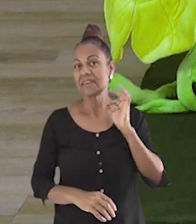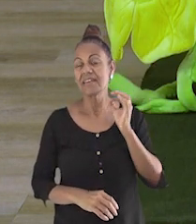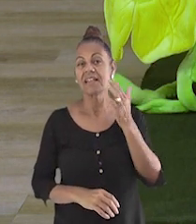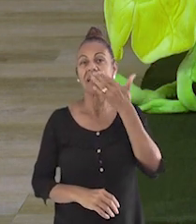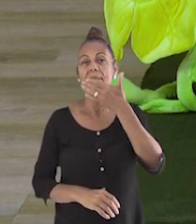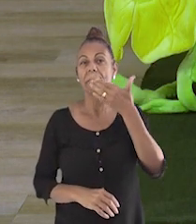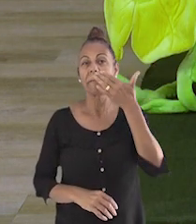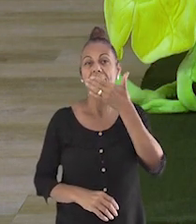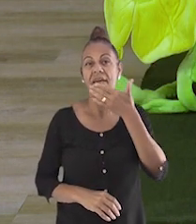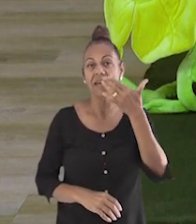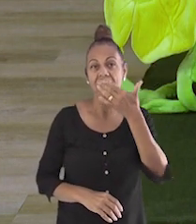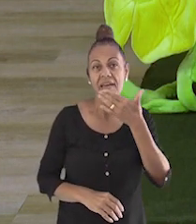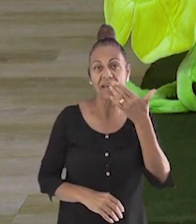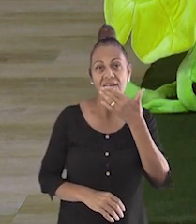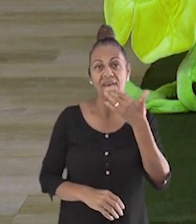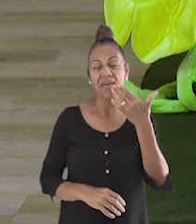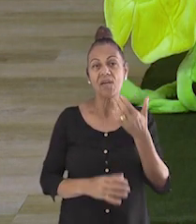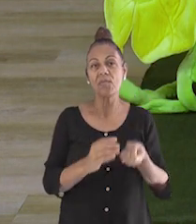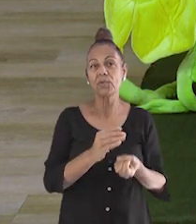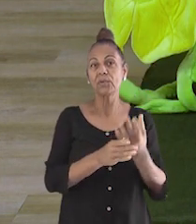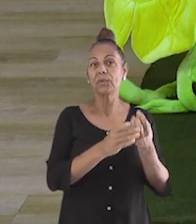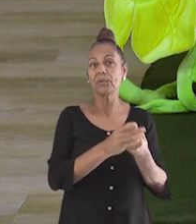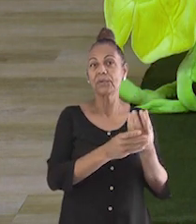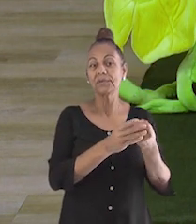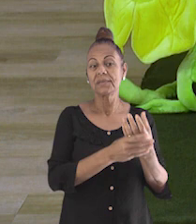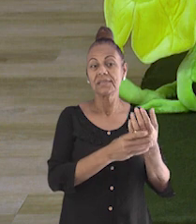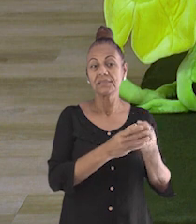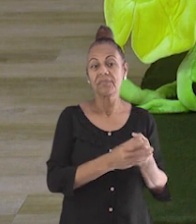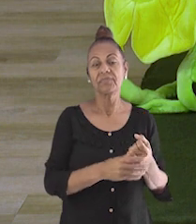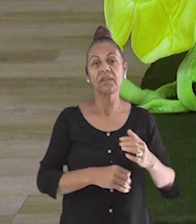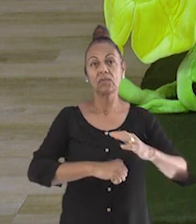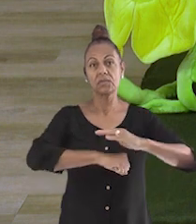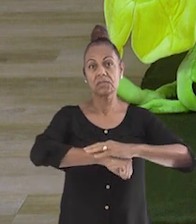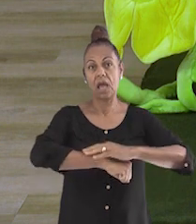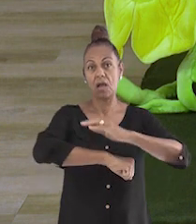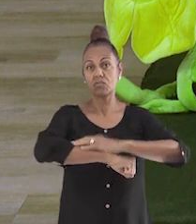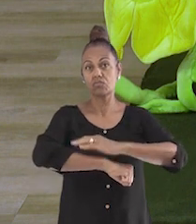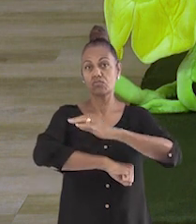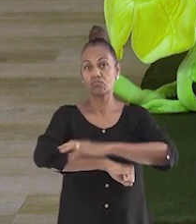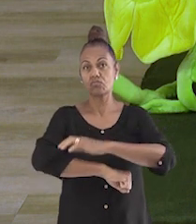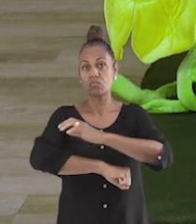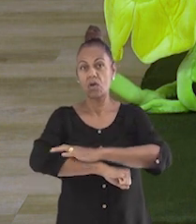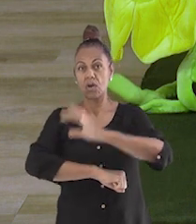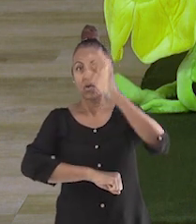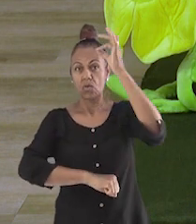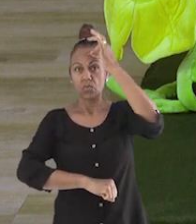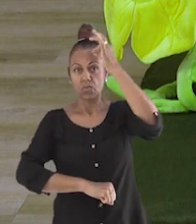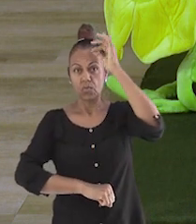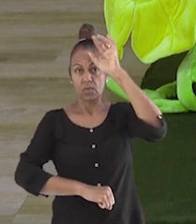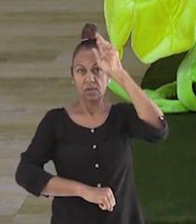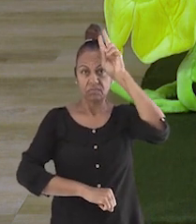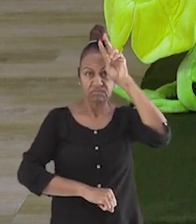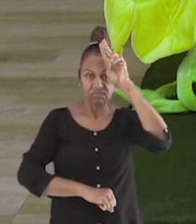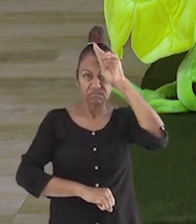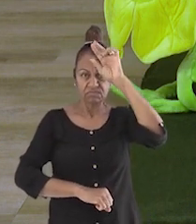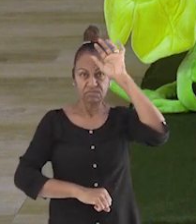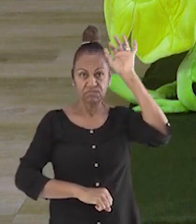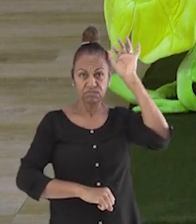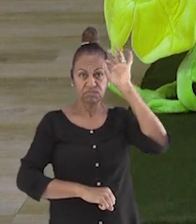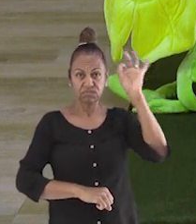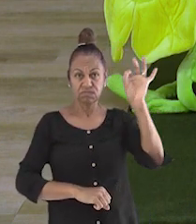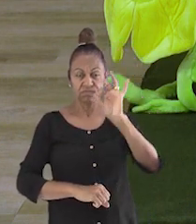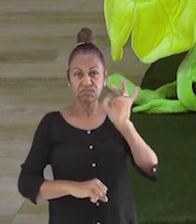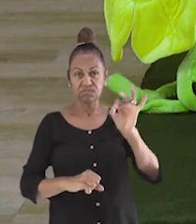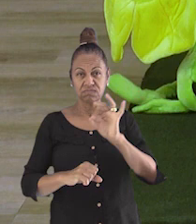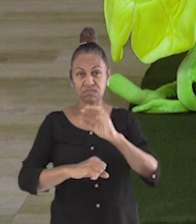com a fertilização, abelhas fazendo mel sua produção. Os sapos